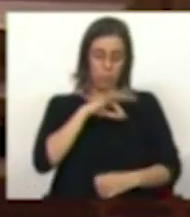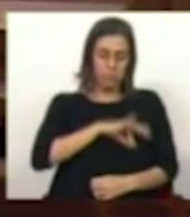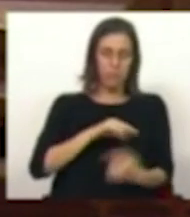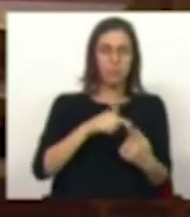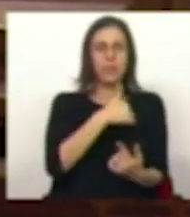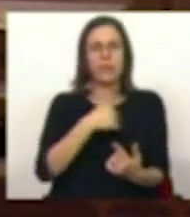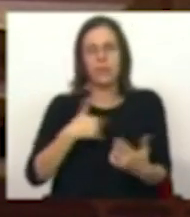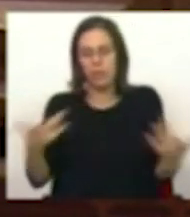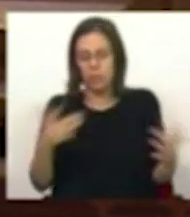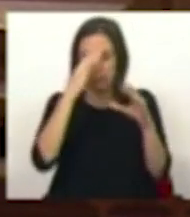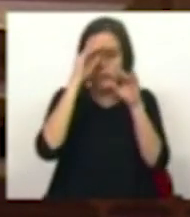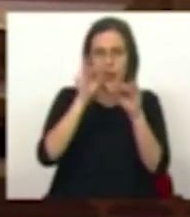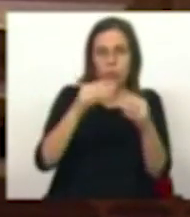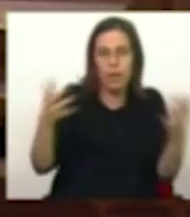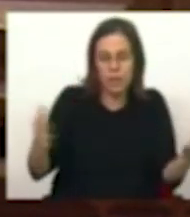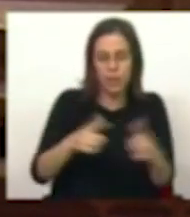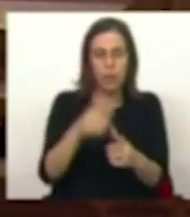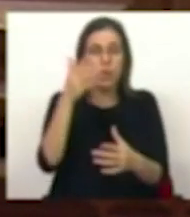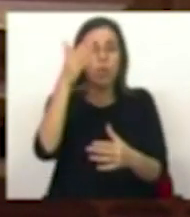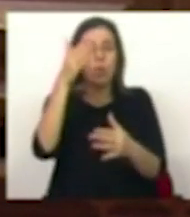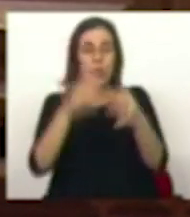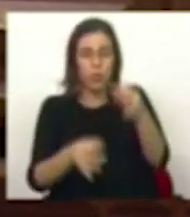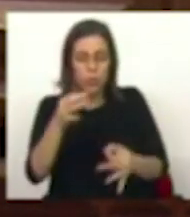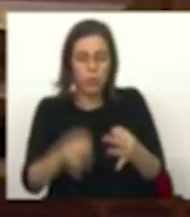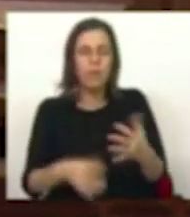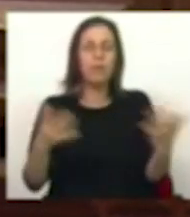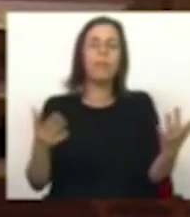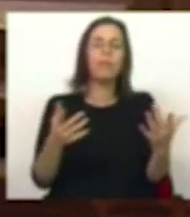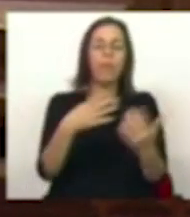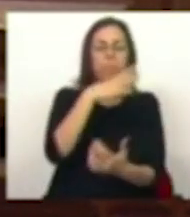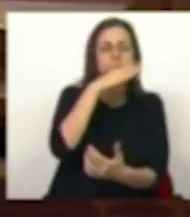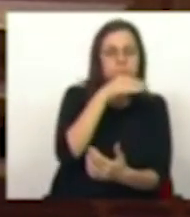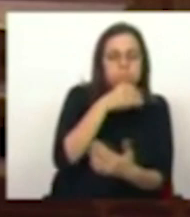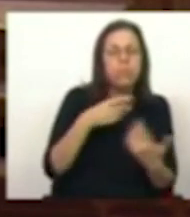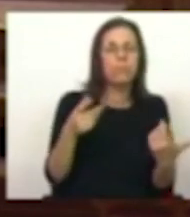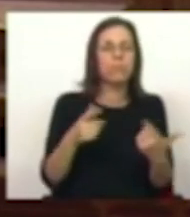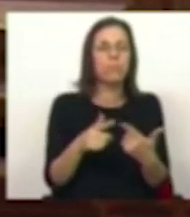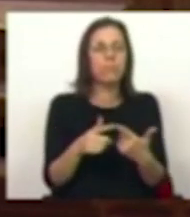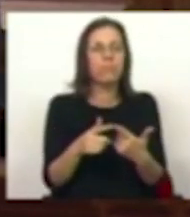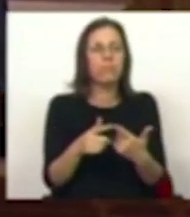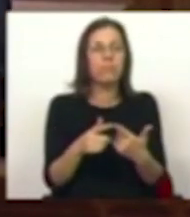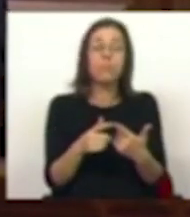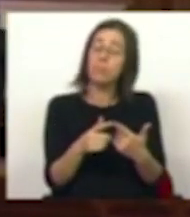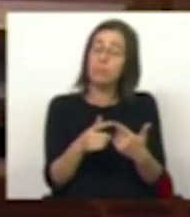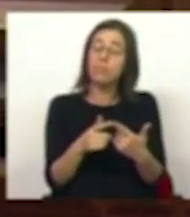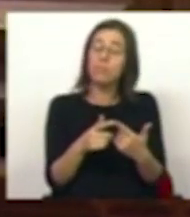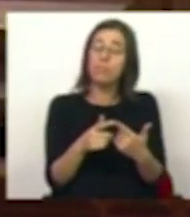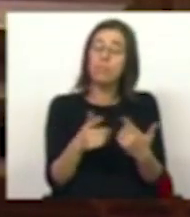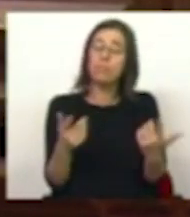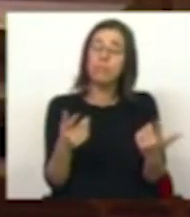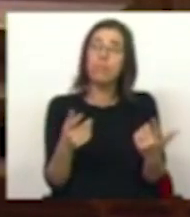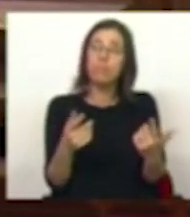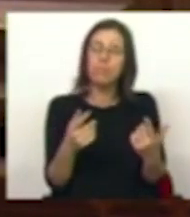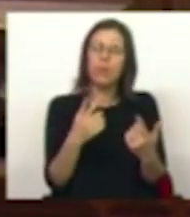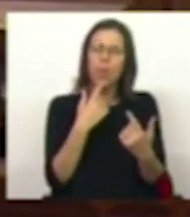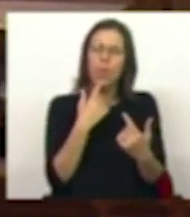na saúde, na educação, na justiça, seja nas forças de segurança e, diria,